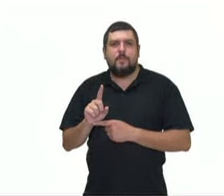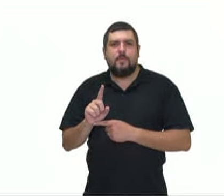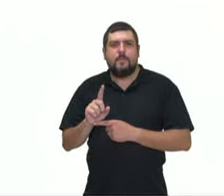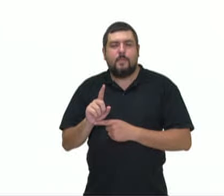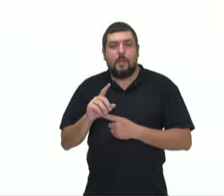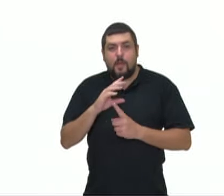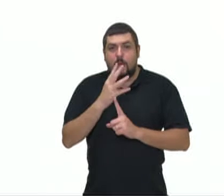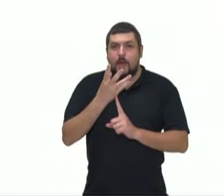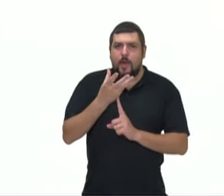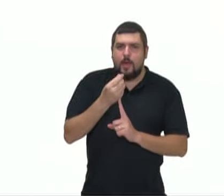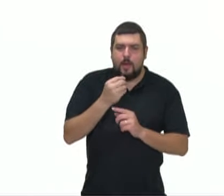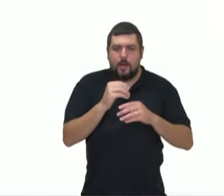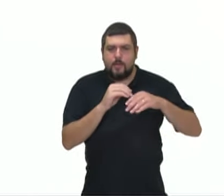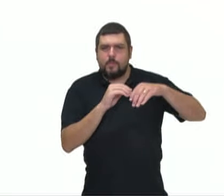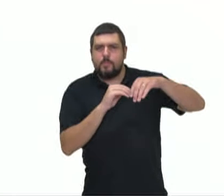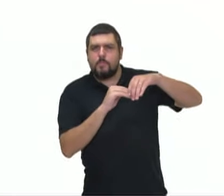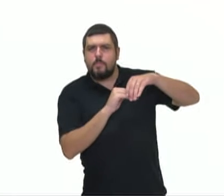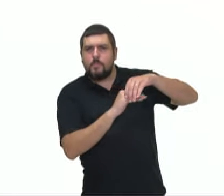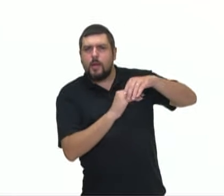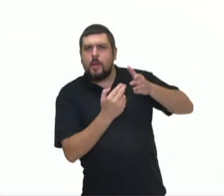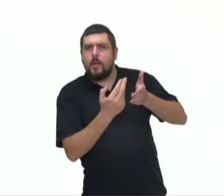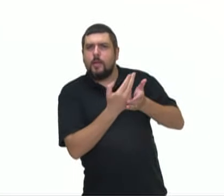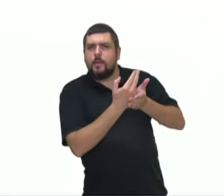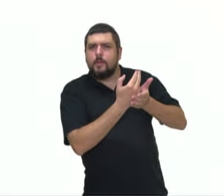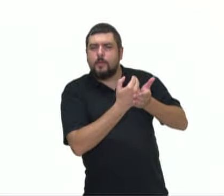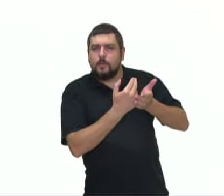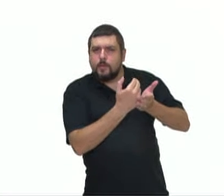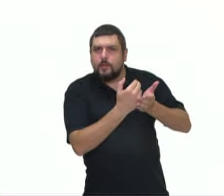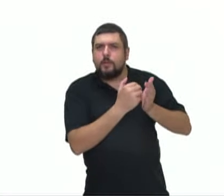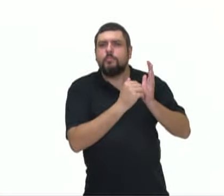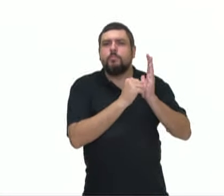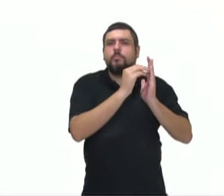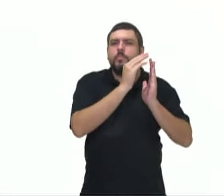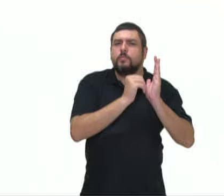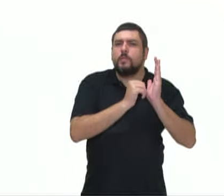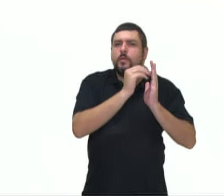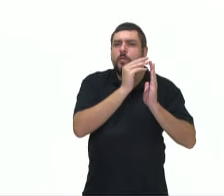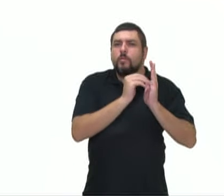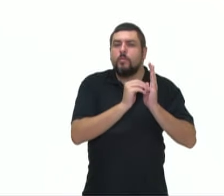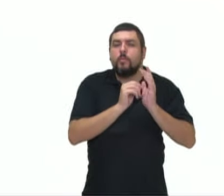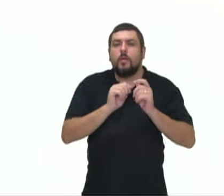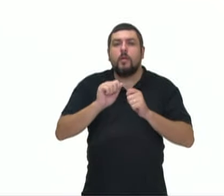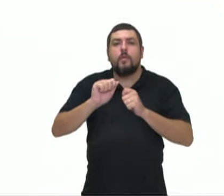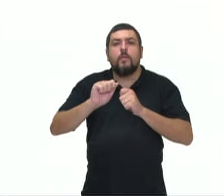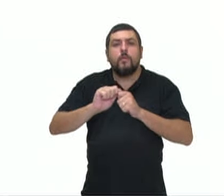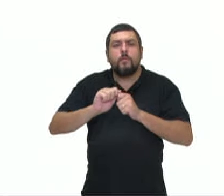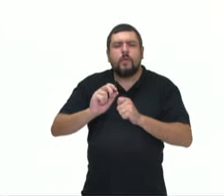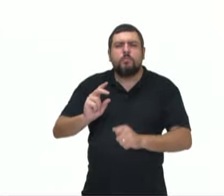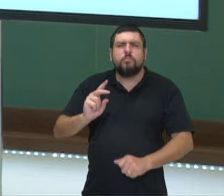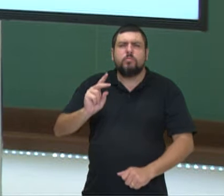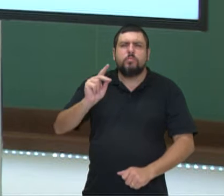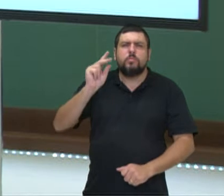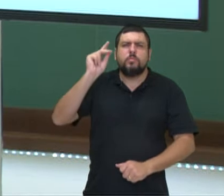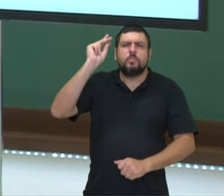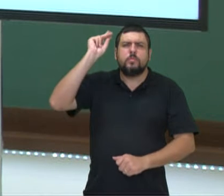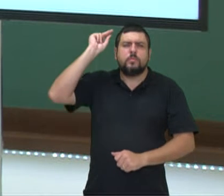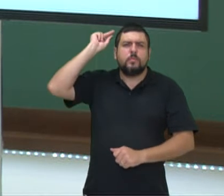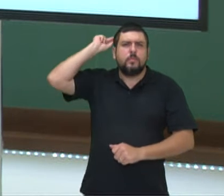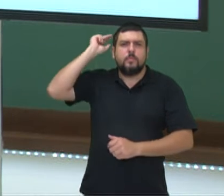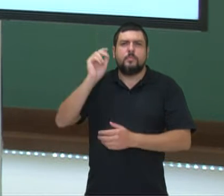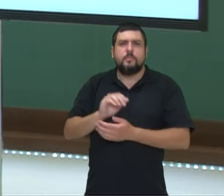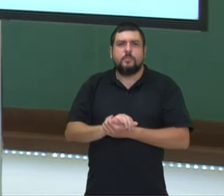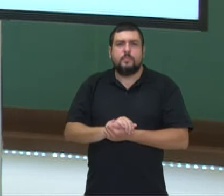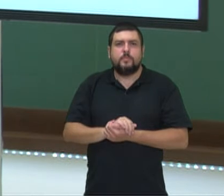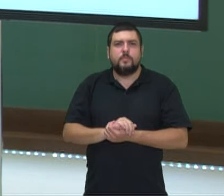é compreendida como um amplo conjunto de desenhos, pinturas e inscrições realizadas pelo homem pré-histórico,